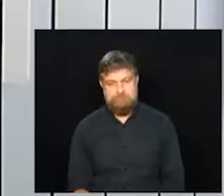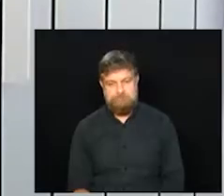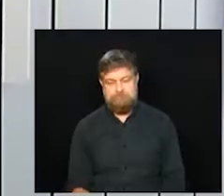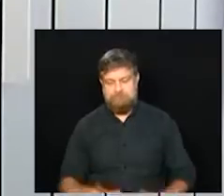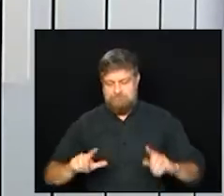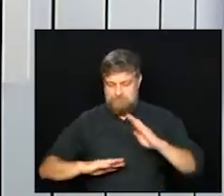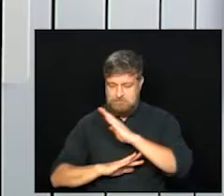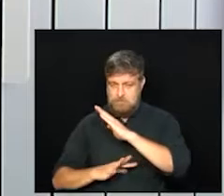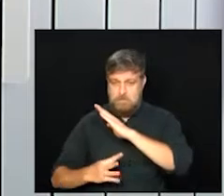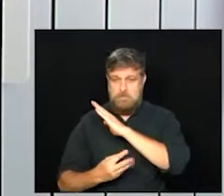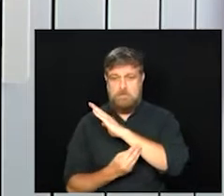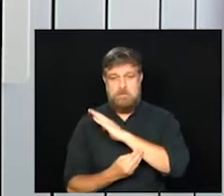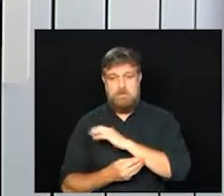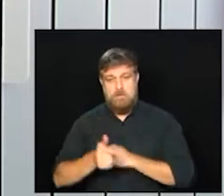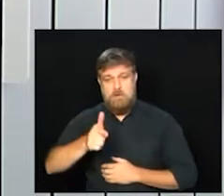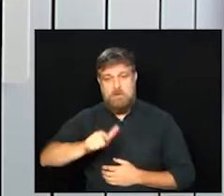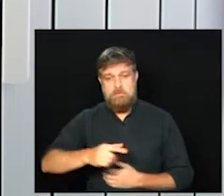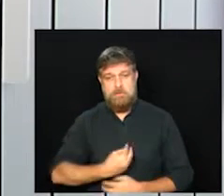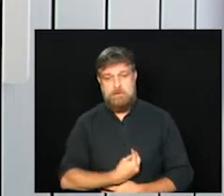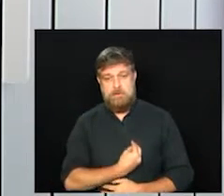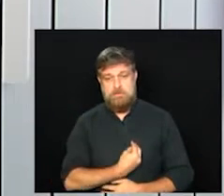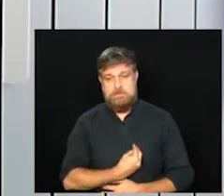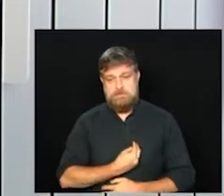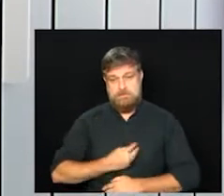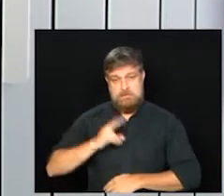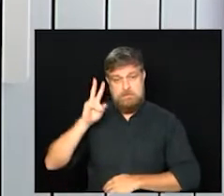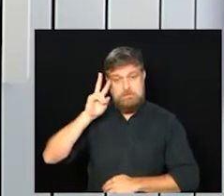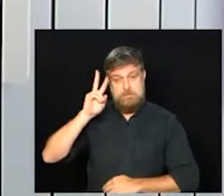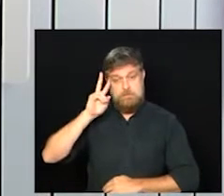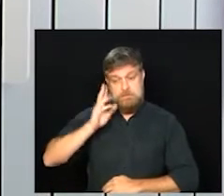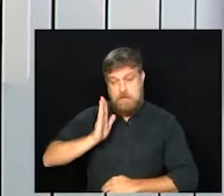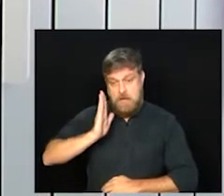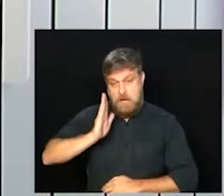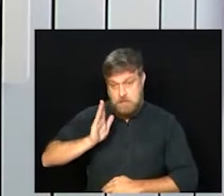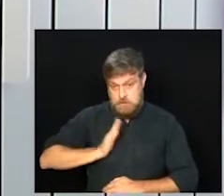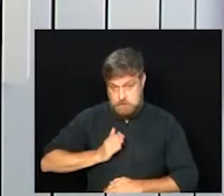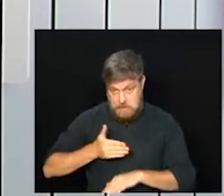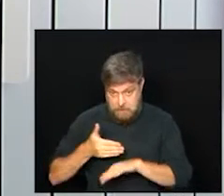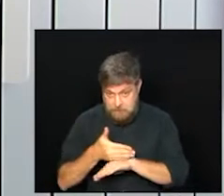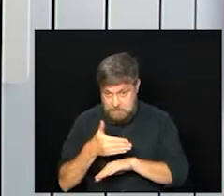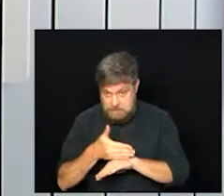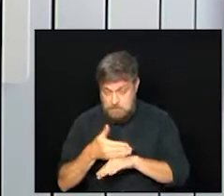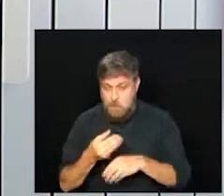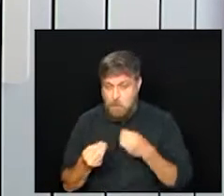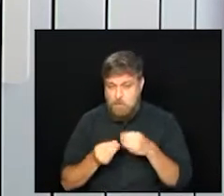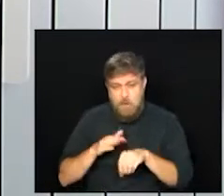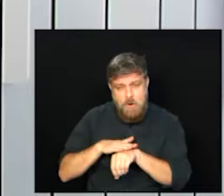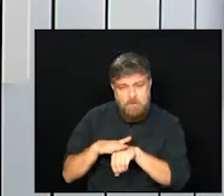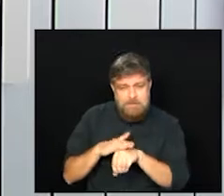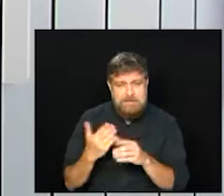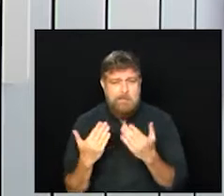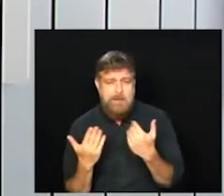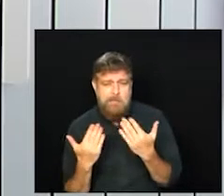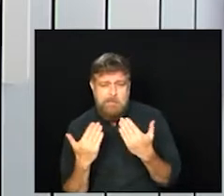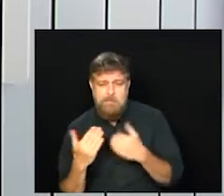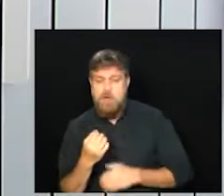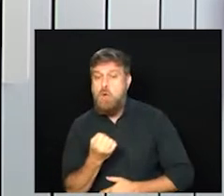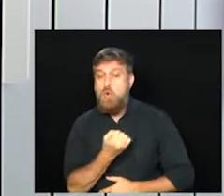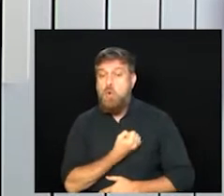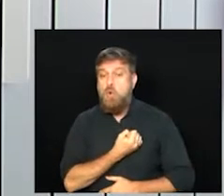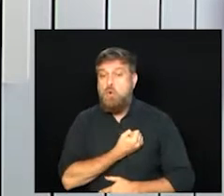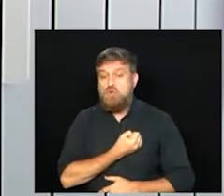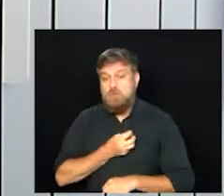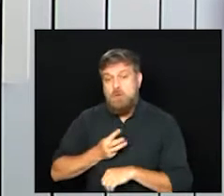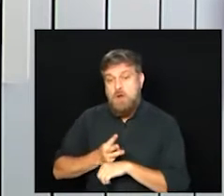Câmara Total de volta ao vivo nesta segunda-feira. Já enviou a sua participação? Conversa aqui com a gente. O número do nosso